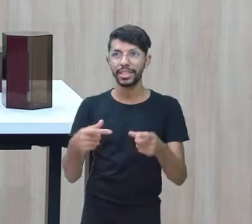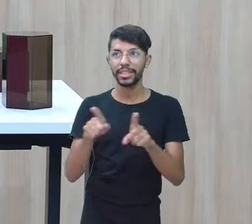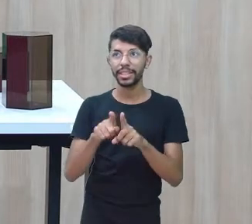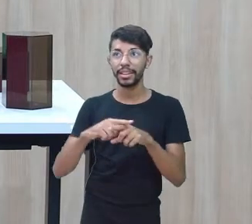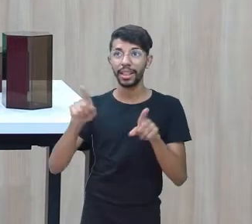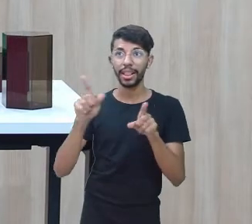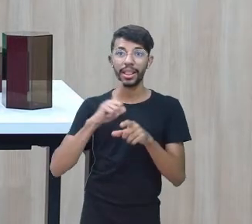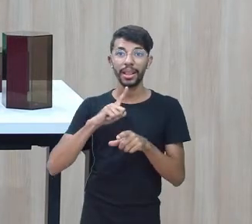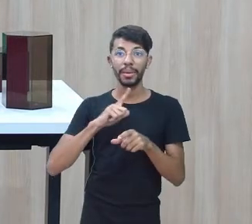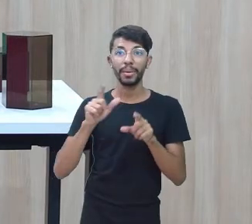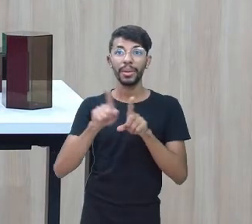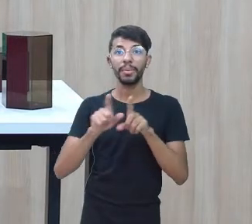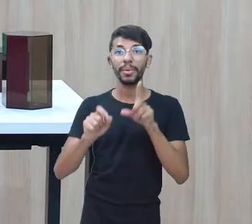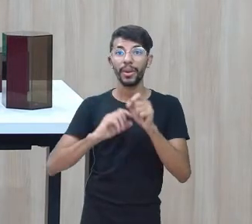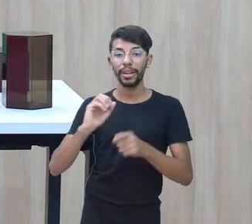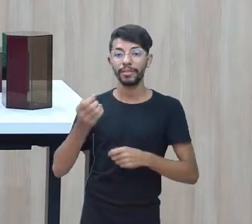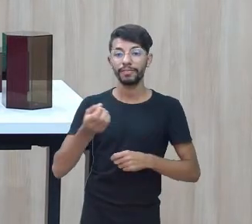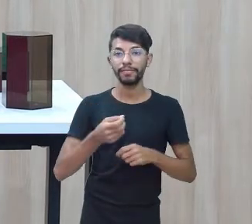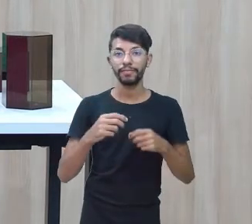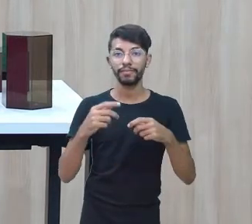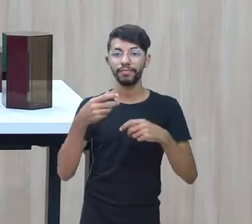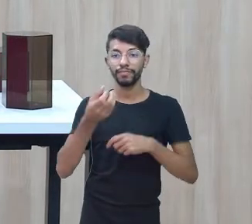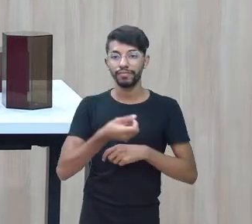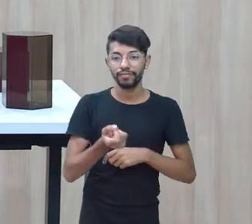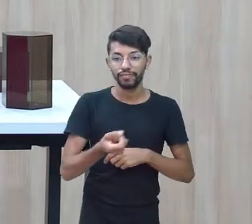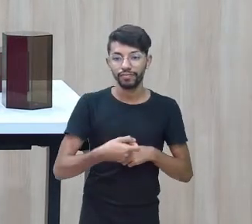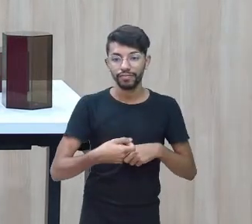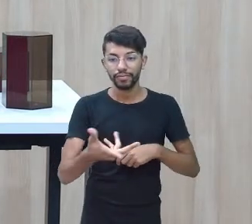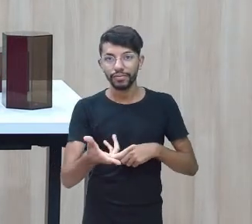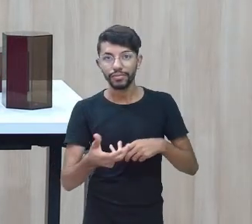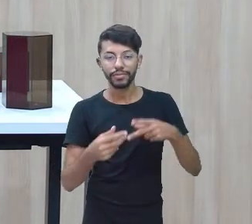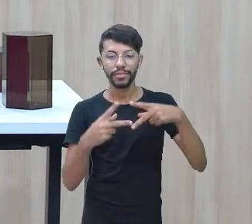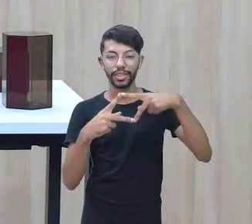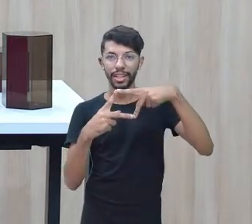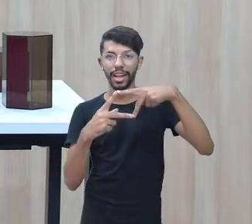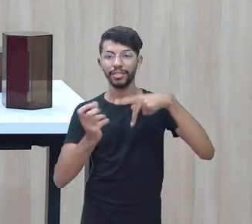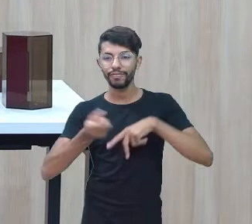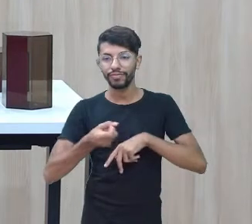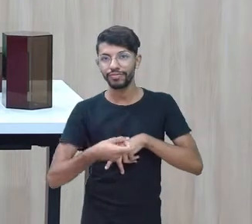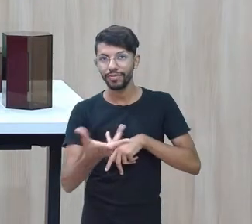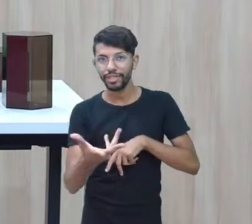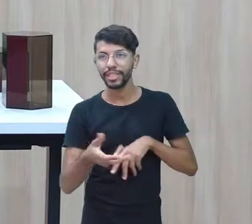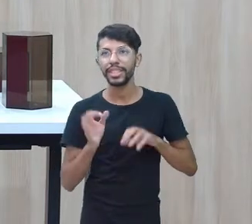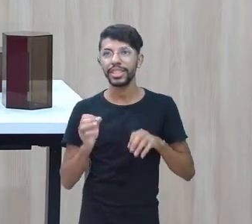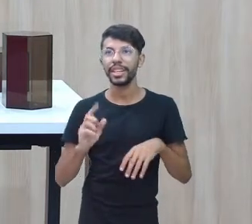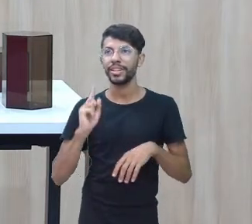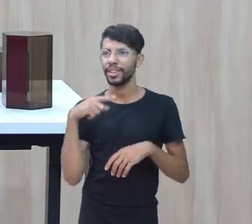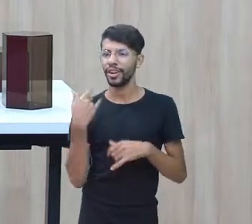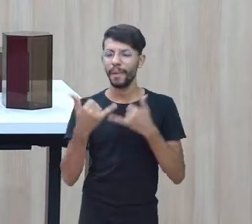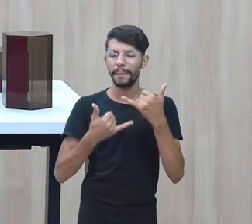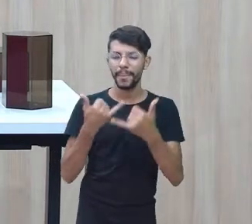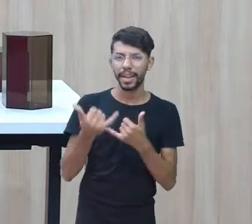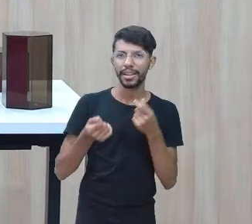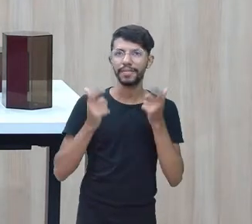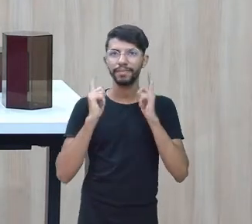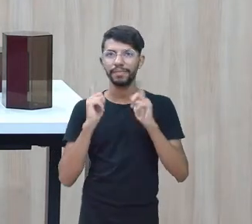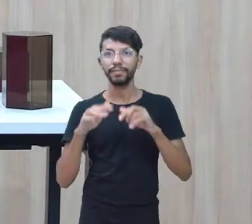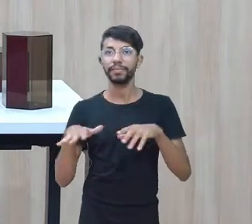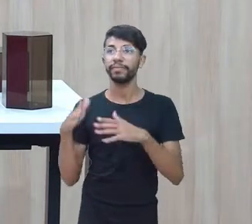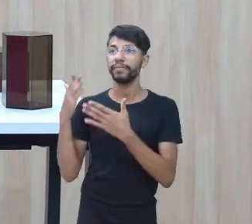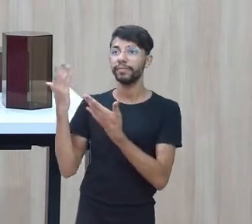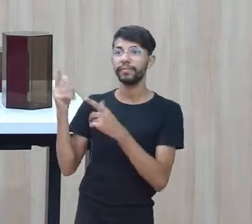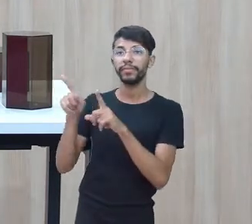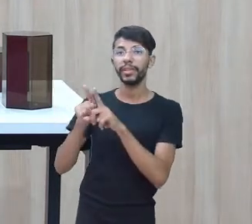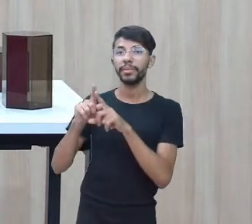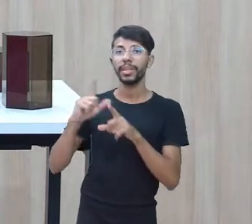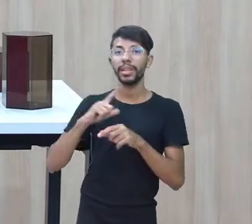nosso dado sempre aparece, né? Dado é uma coisa que a gente usa muito, brinca, joga, se diverte. Aqui tem um sabãozinho em pó,